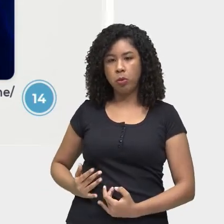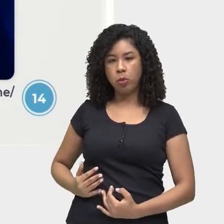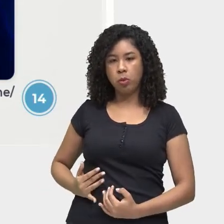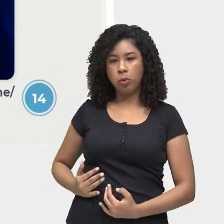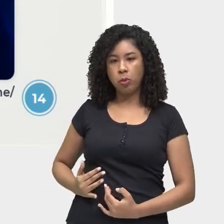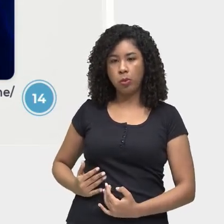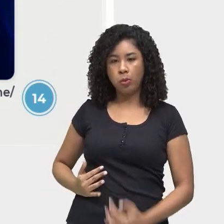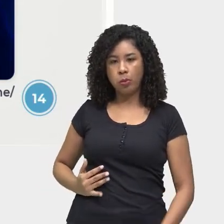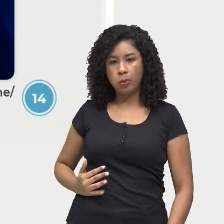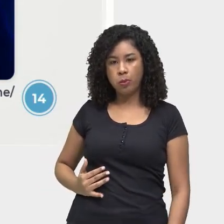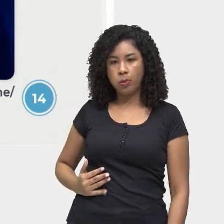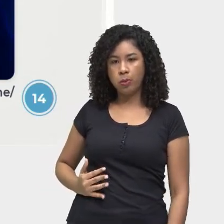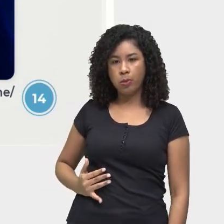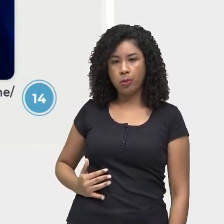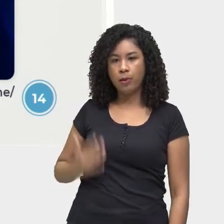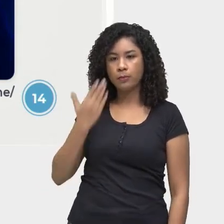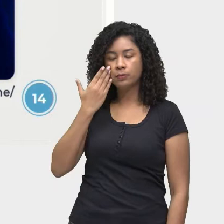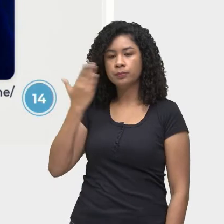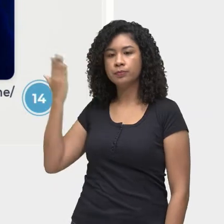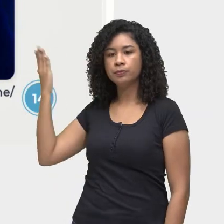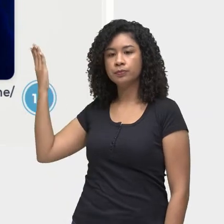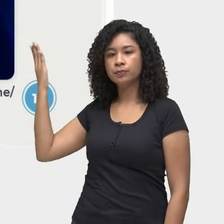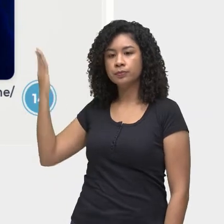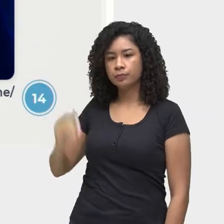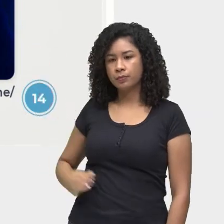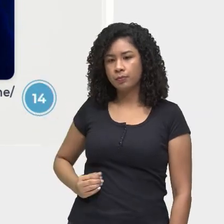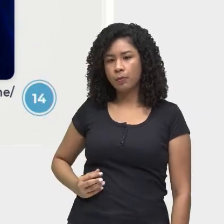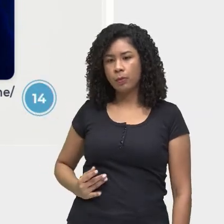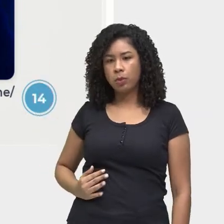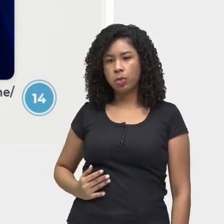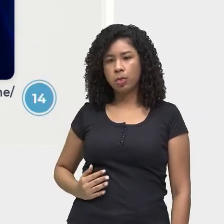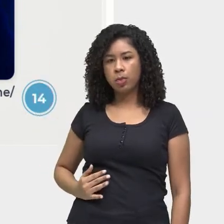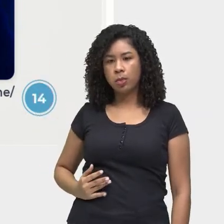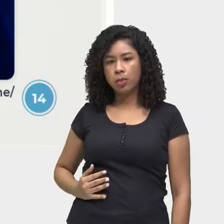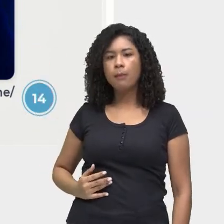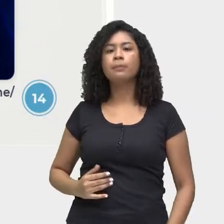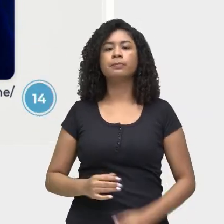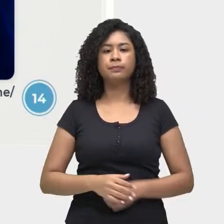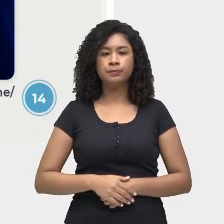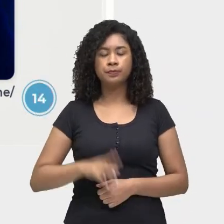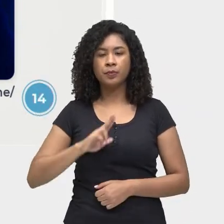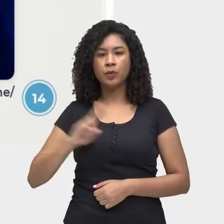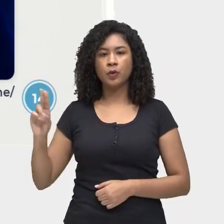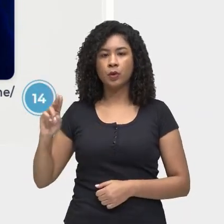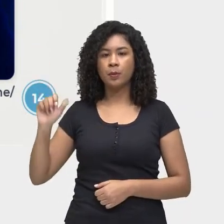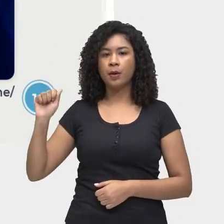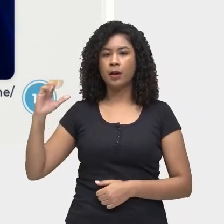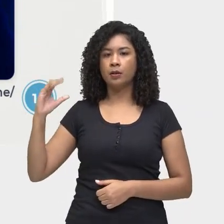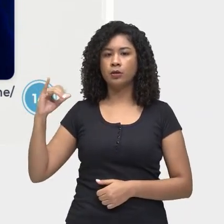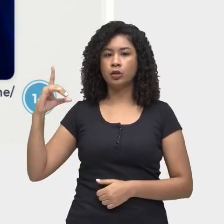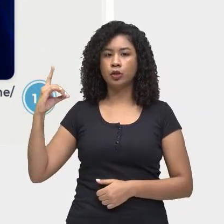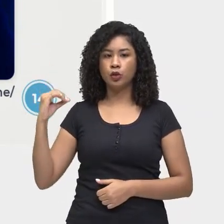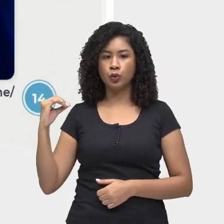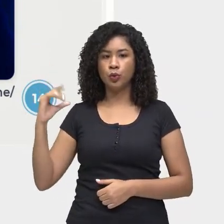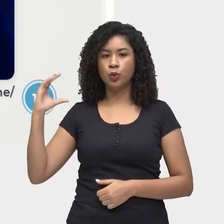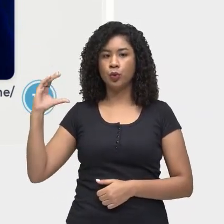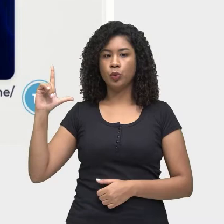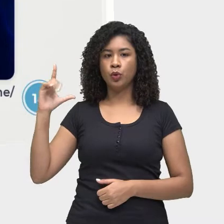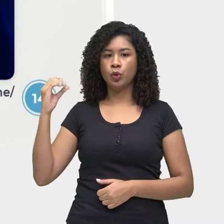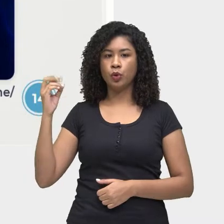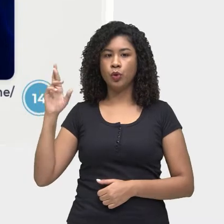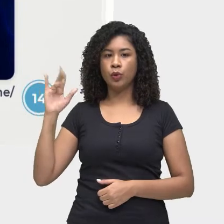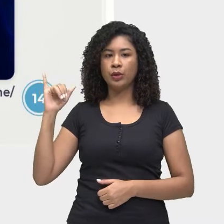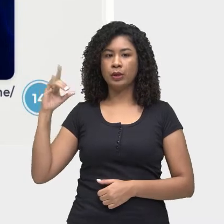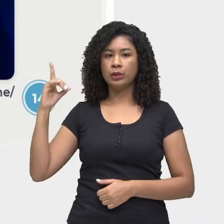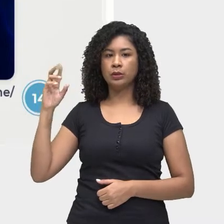nosso estômago, né? Contém ácido clorídrico, que serve para amolecer os alimentos, e a enzima